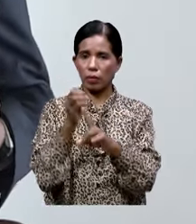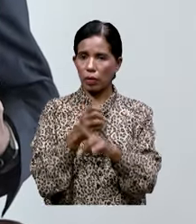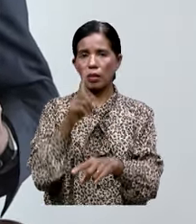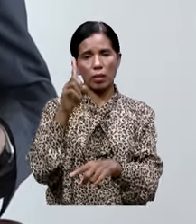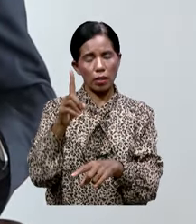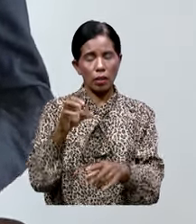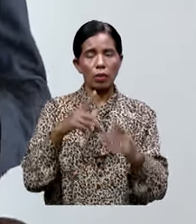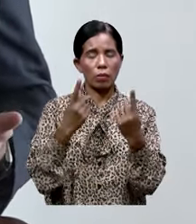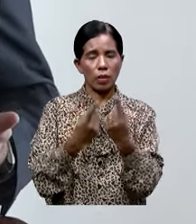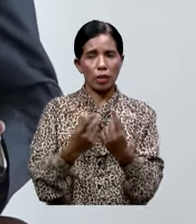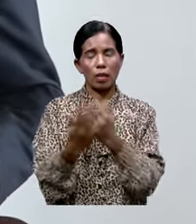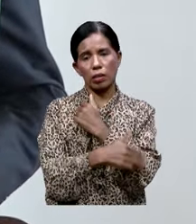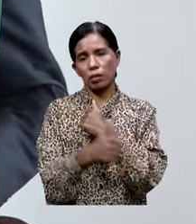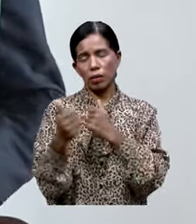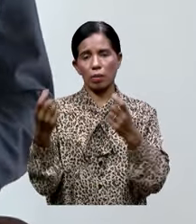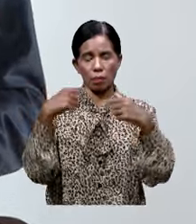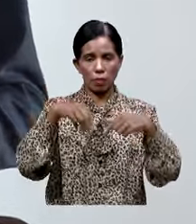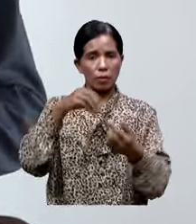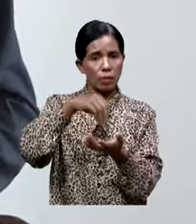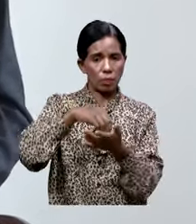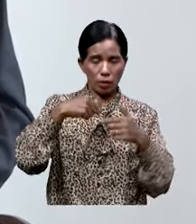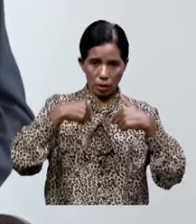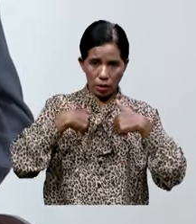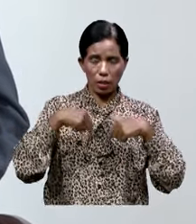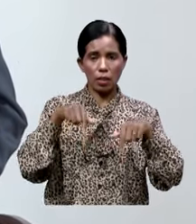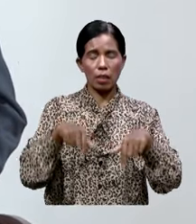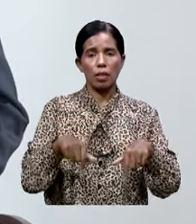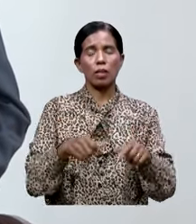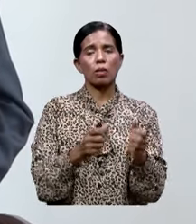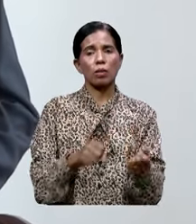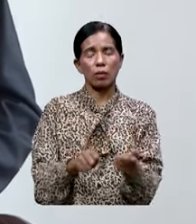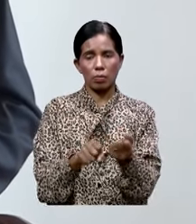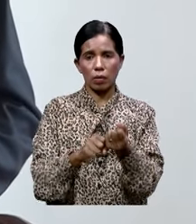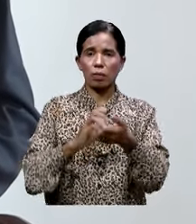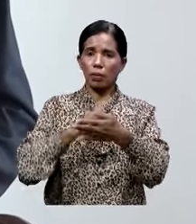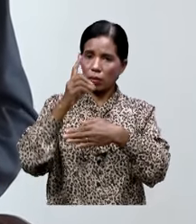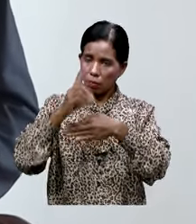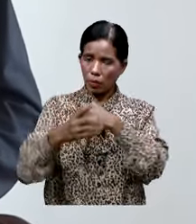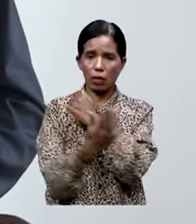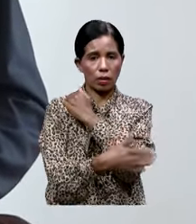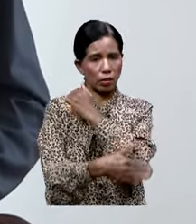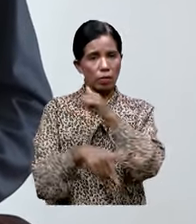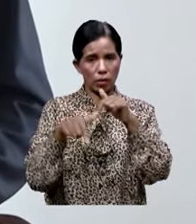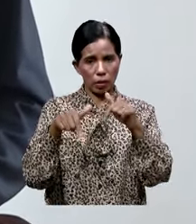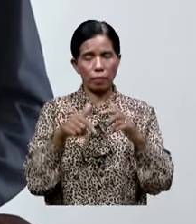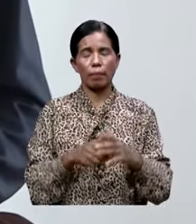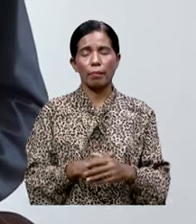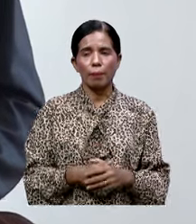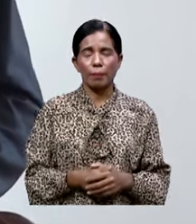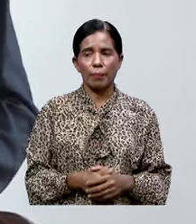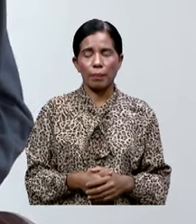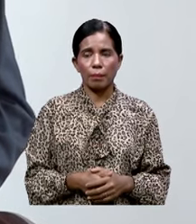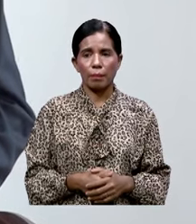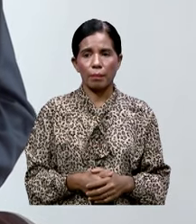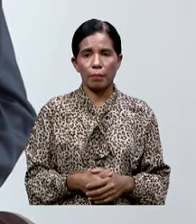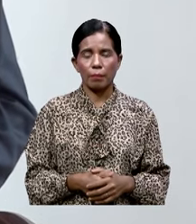tu companhia estrangeiro sira mai halo investimento iha ne, huri bele contribuiba desenvolvimento iha nação iranê. For foreign companies to come and invest that